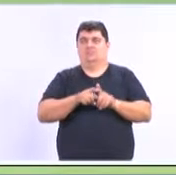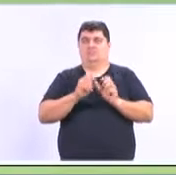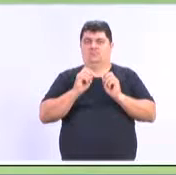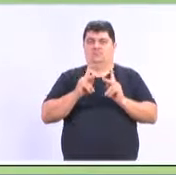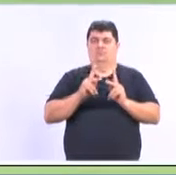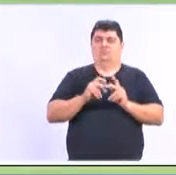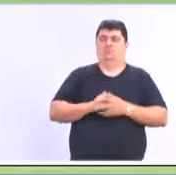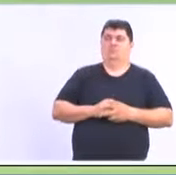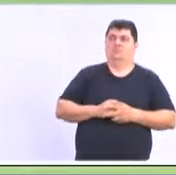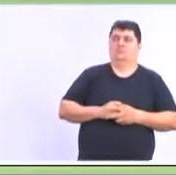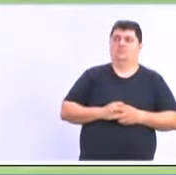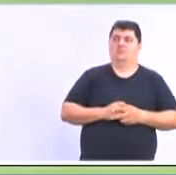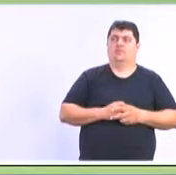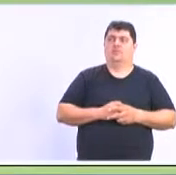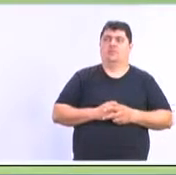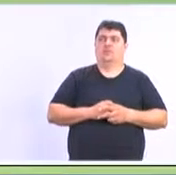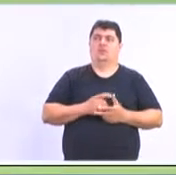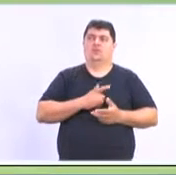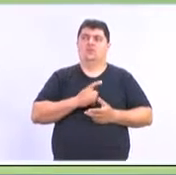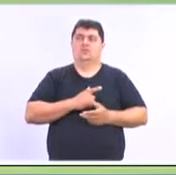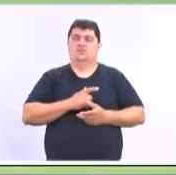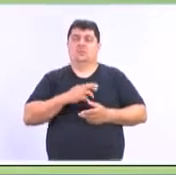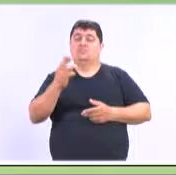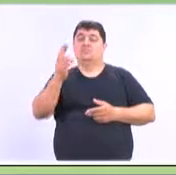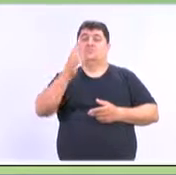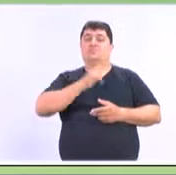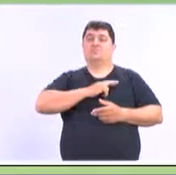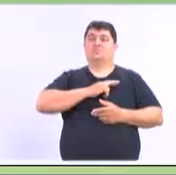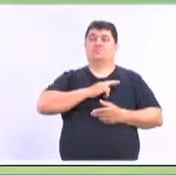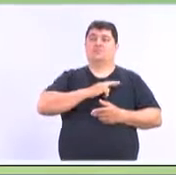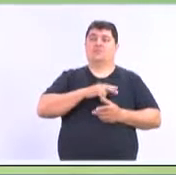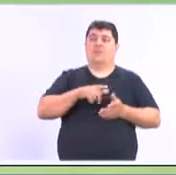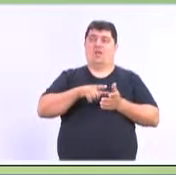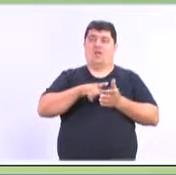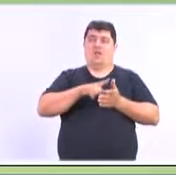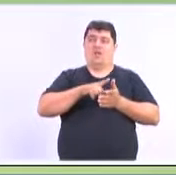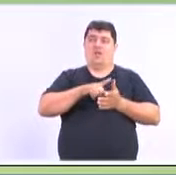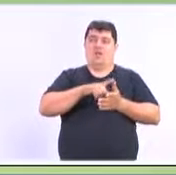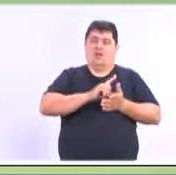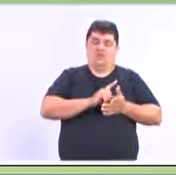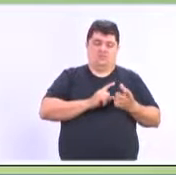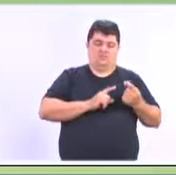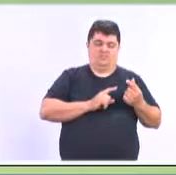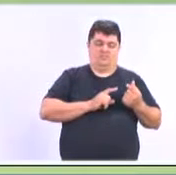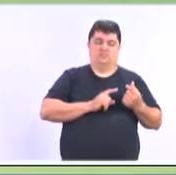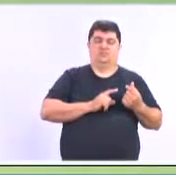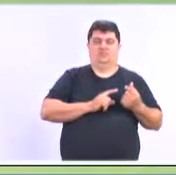Correto? Aí eu tenho o meu resultado operacional antes do resultado financeiro.